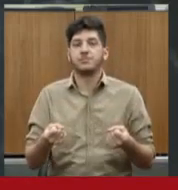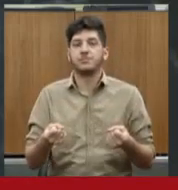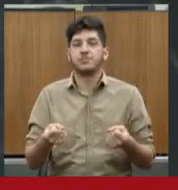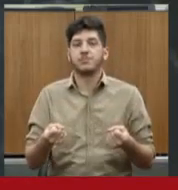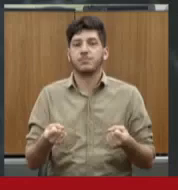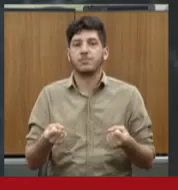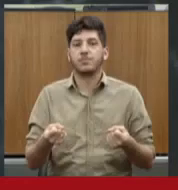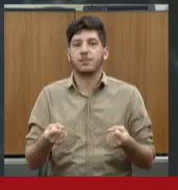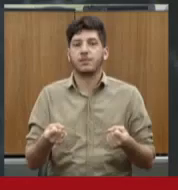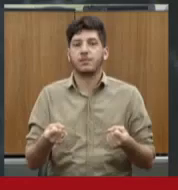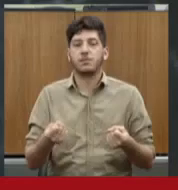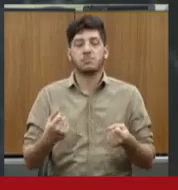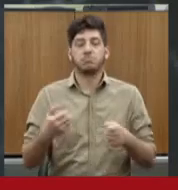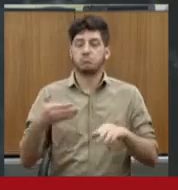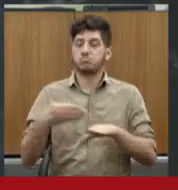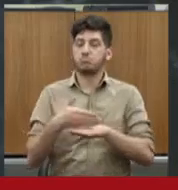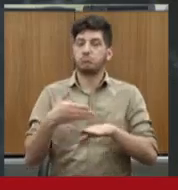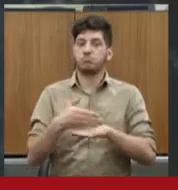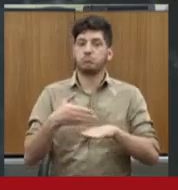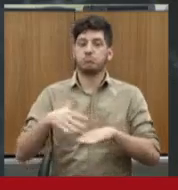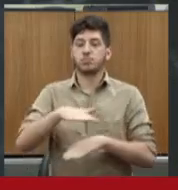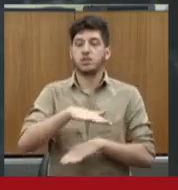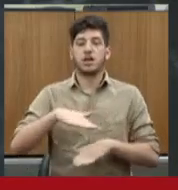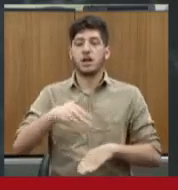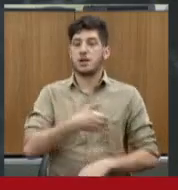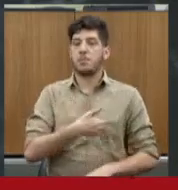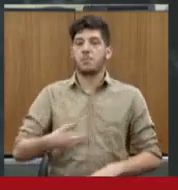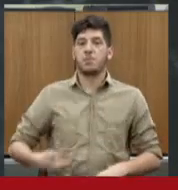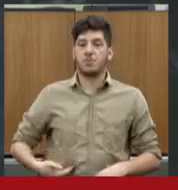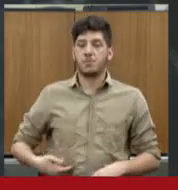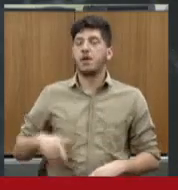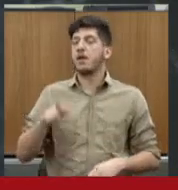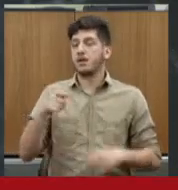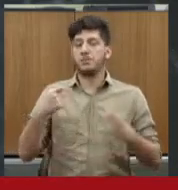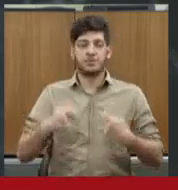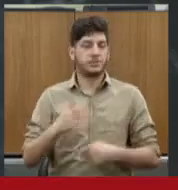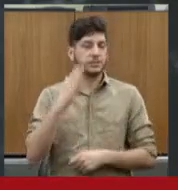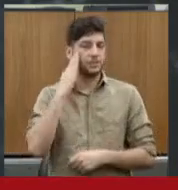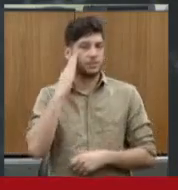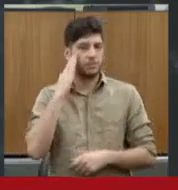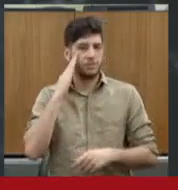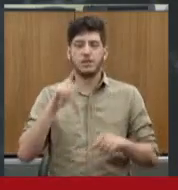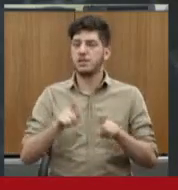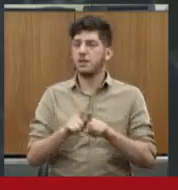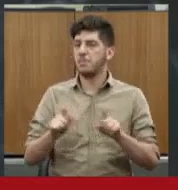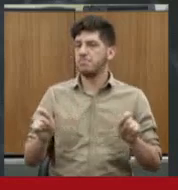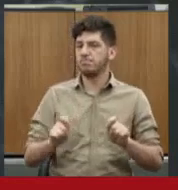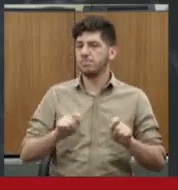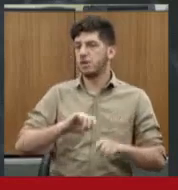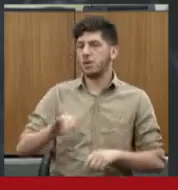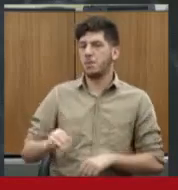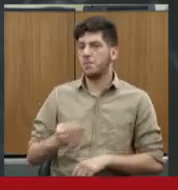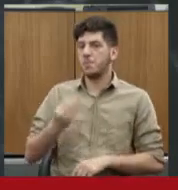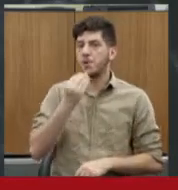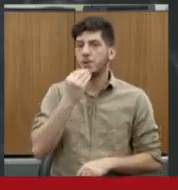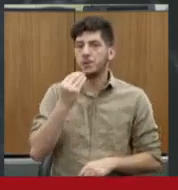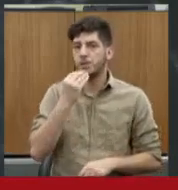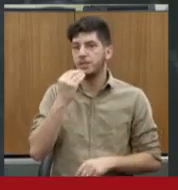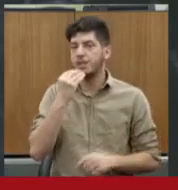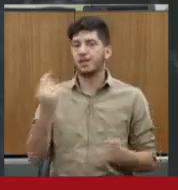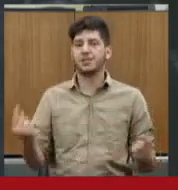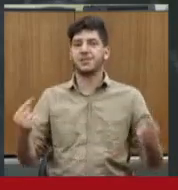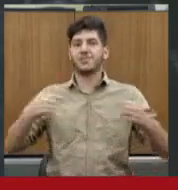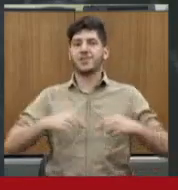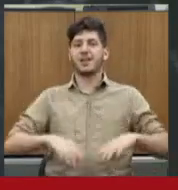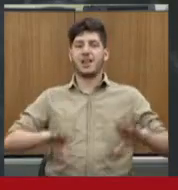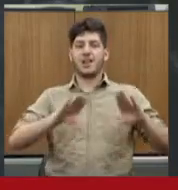vida pública, que ele tenha a ventura e a possibilidade de passar pelo Legislativo